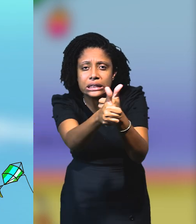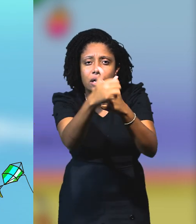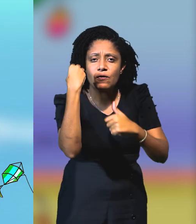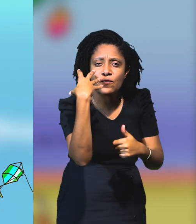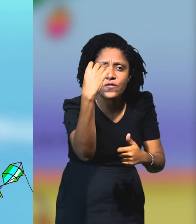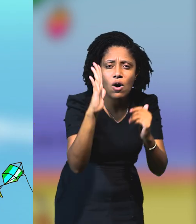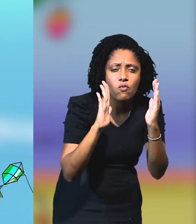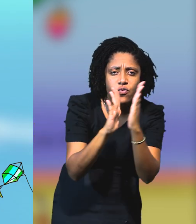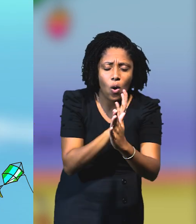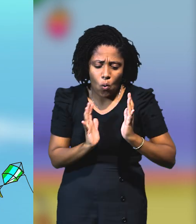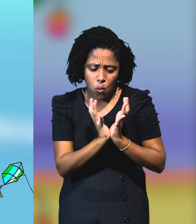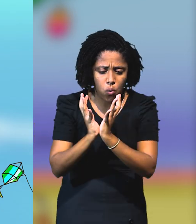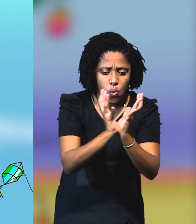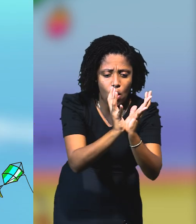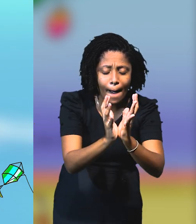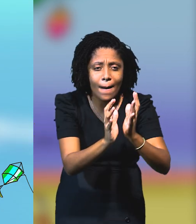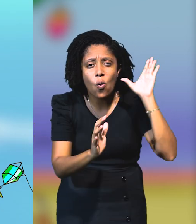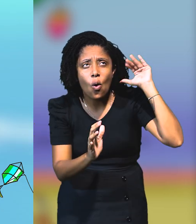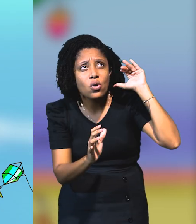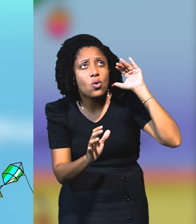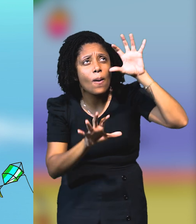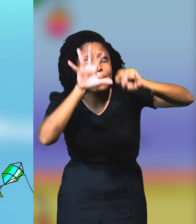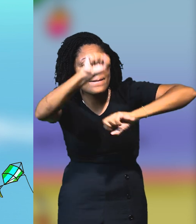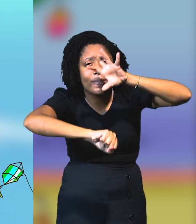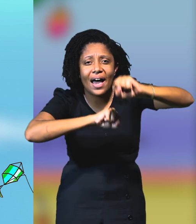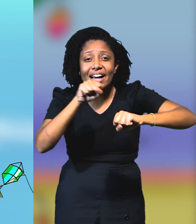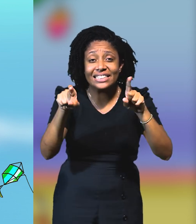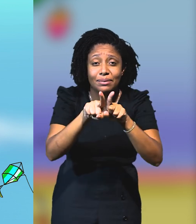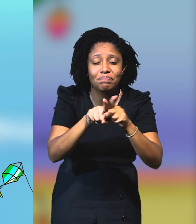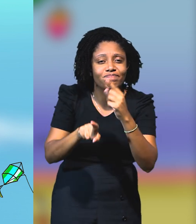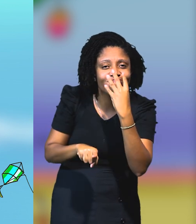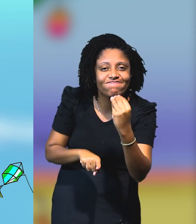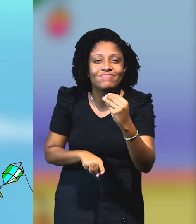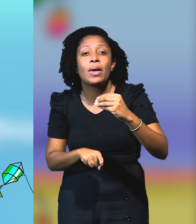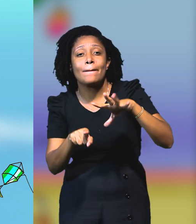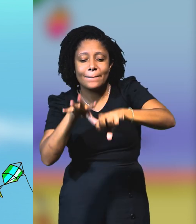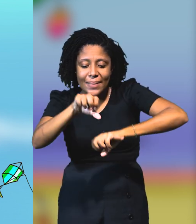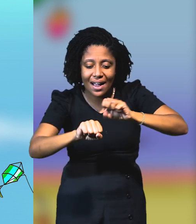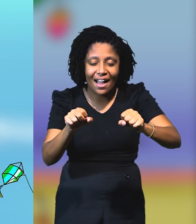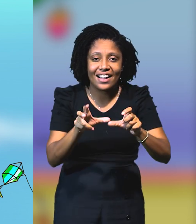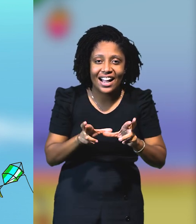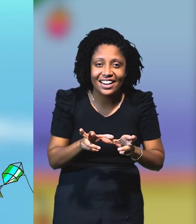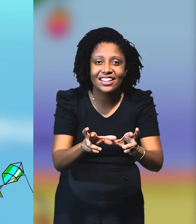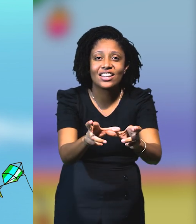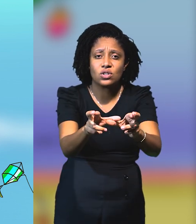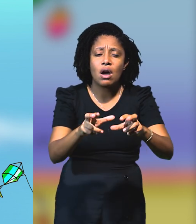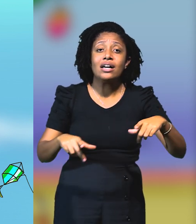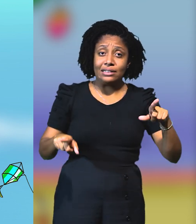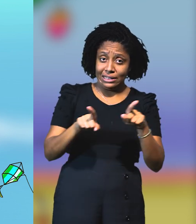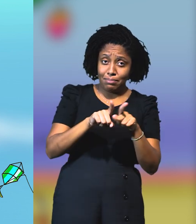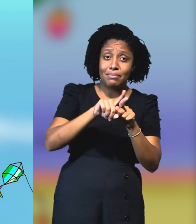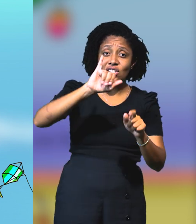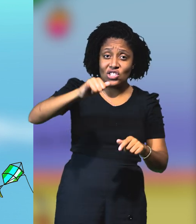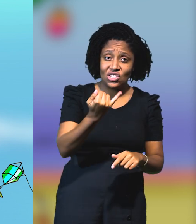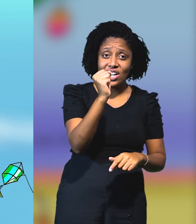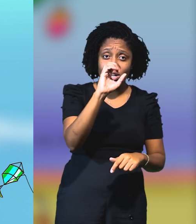quando saíamos todo em busca de coquinho, para caçar preá e pegar caranguejo. Tinha o seu jaçom